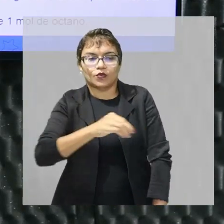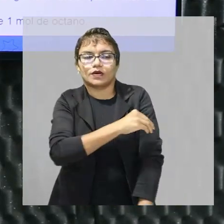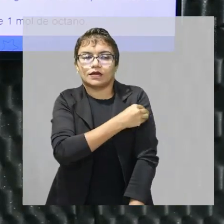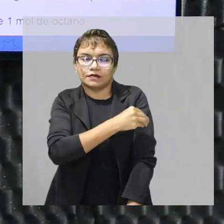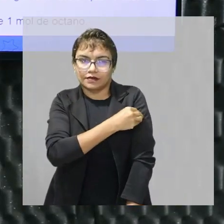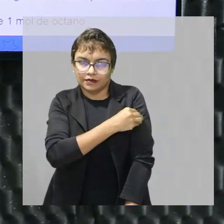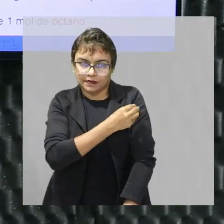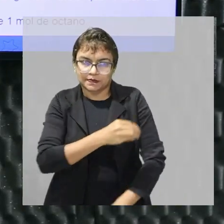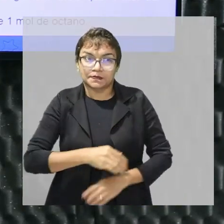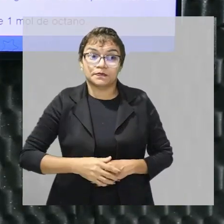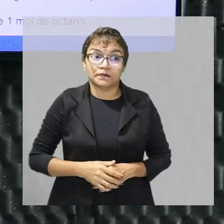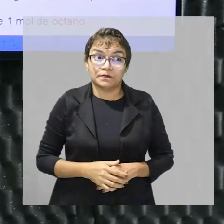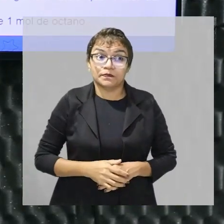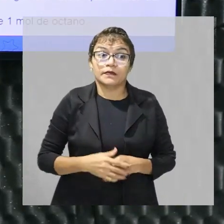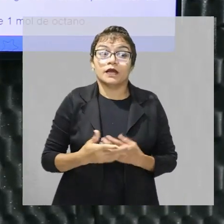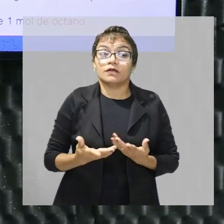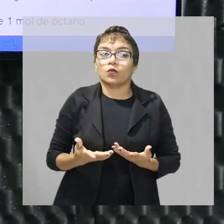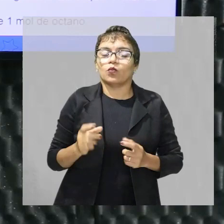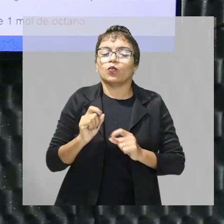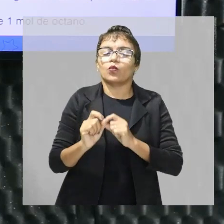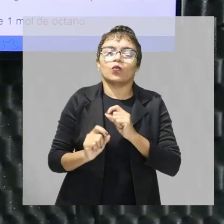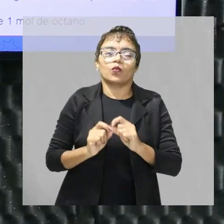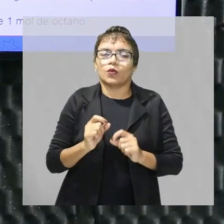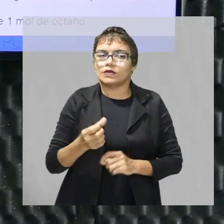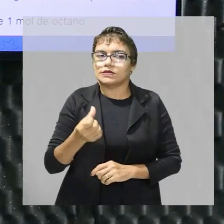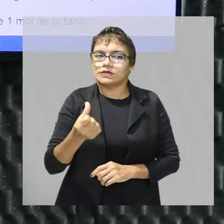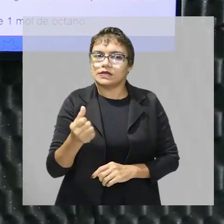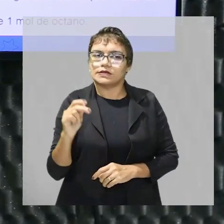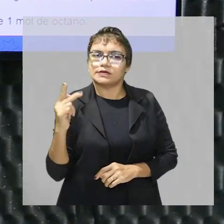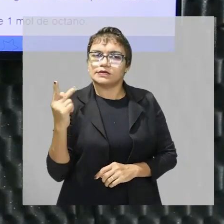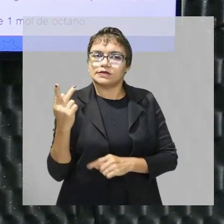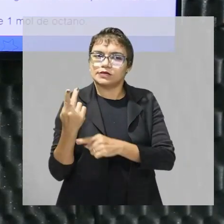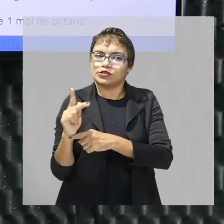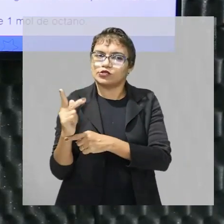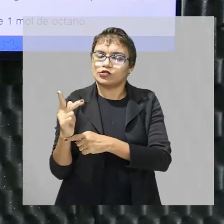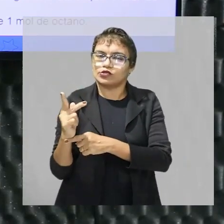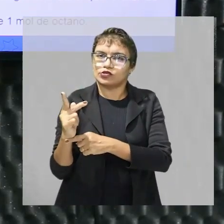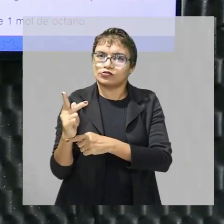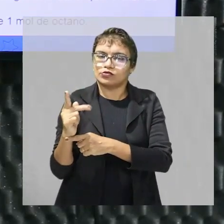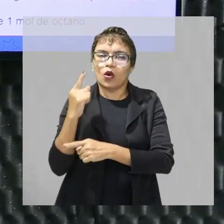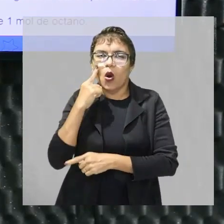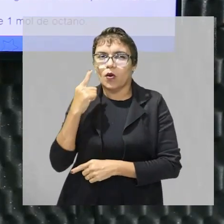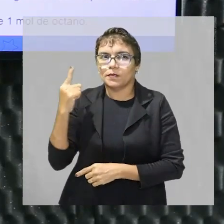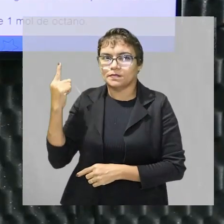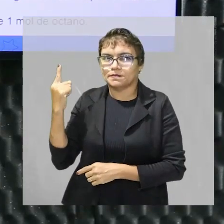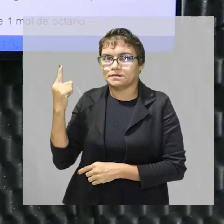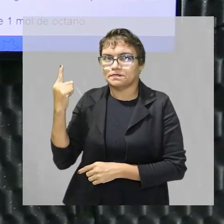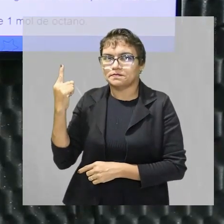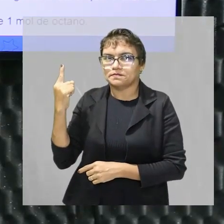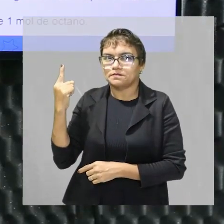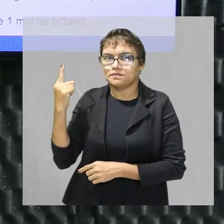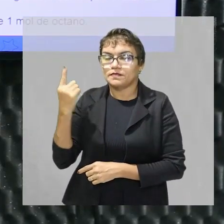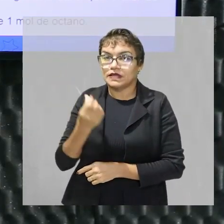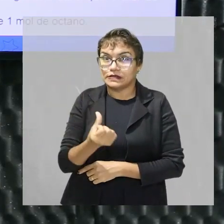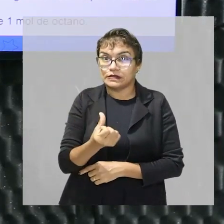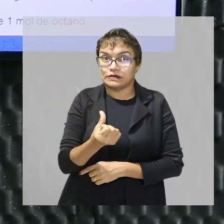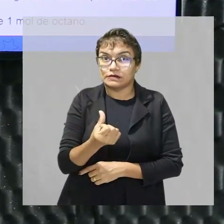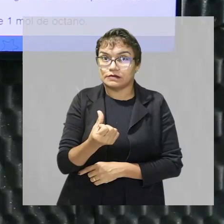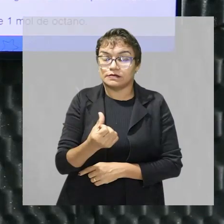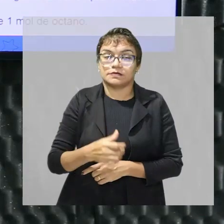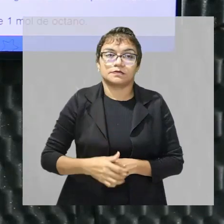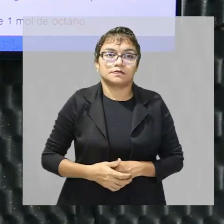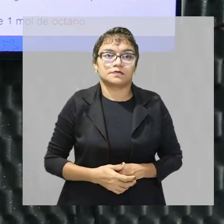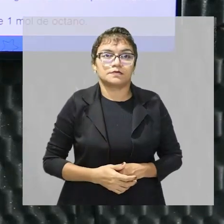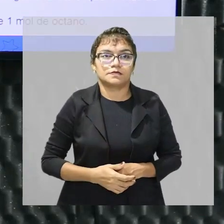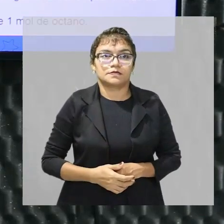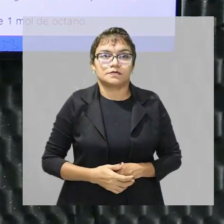certo? 6 hidrogênios, número 3, porque 3 vezes 2, 6 hidrogênios, ok?